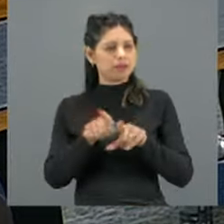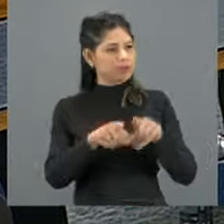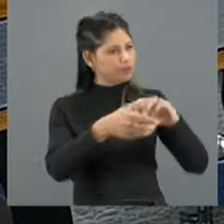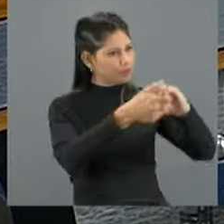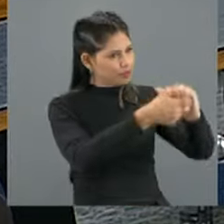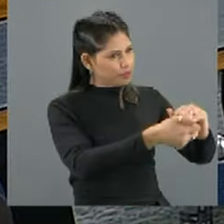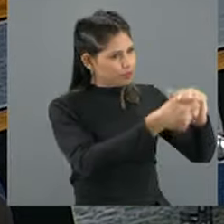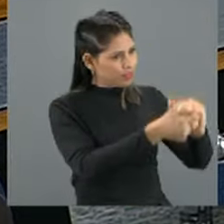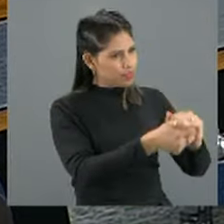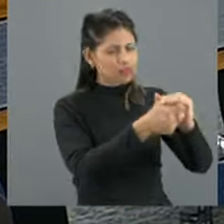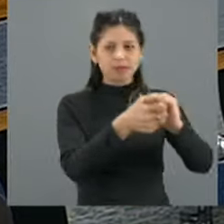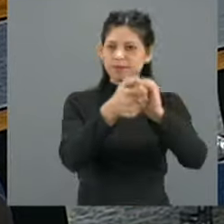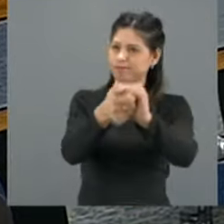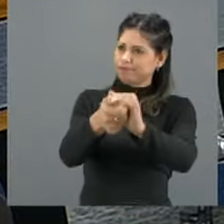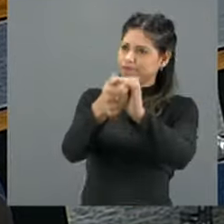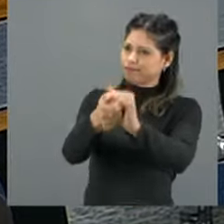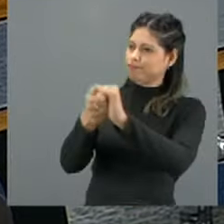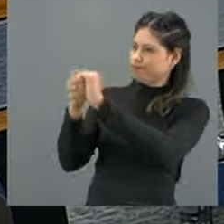nosso lado.